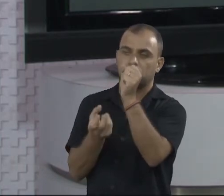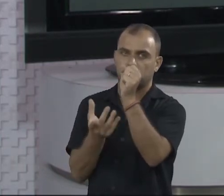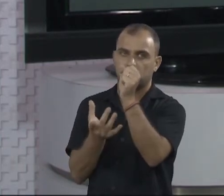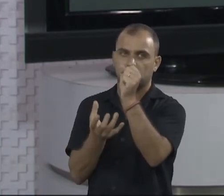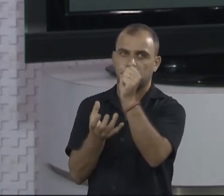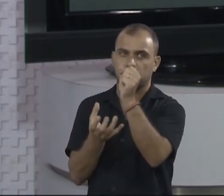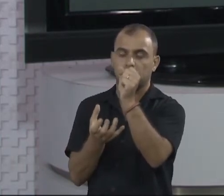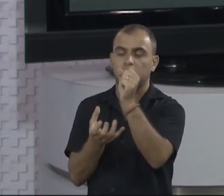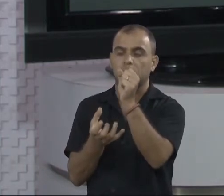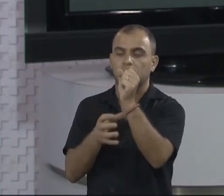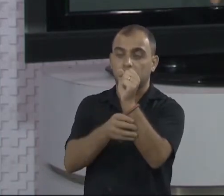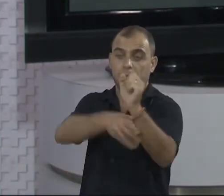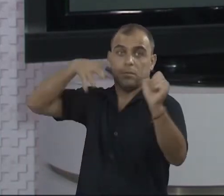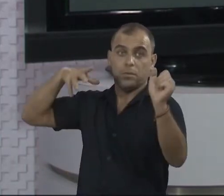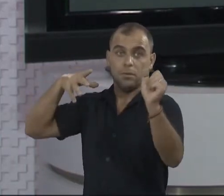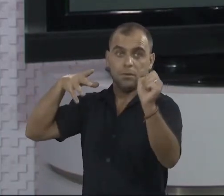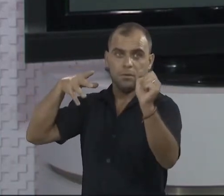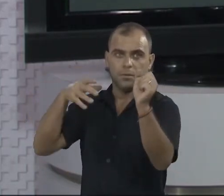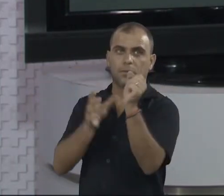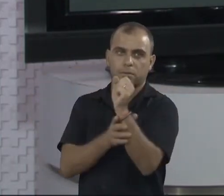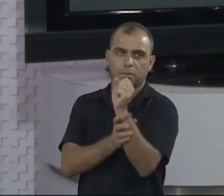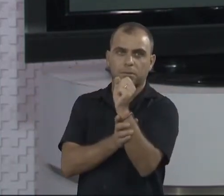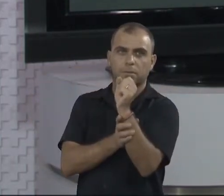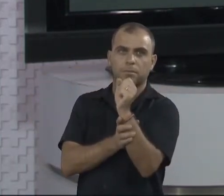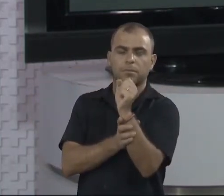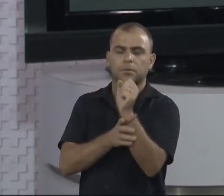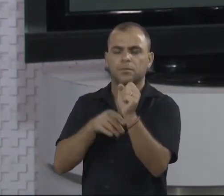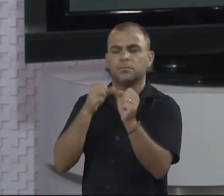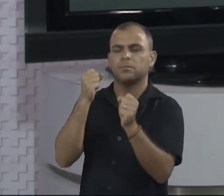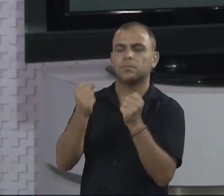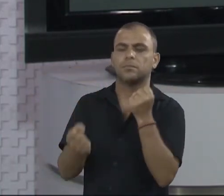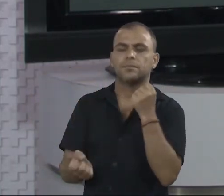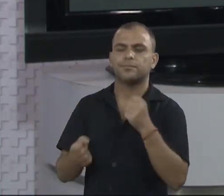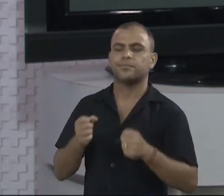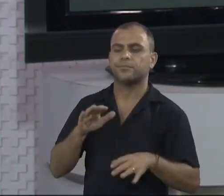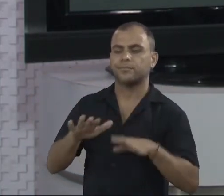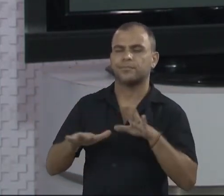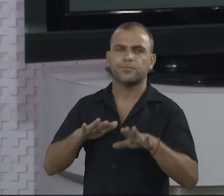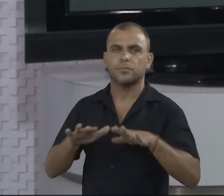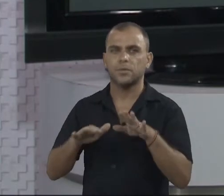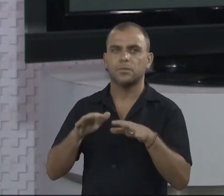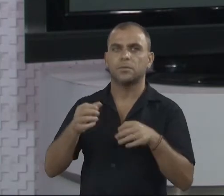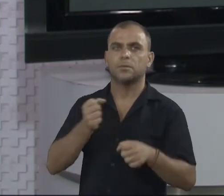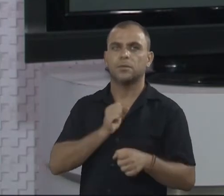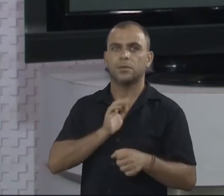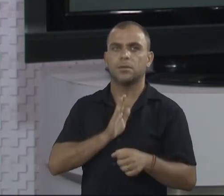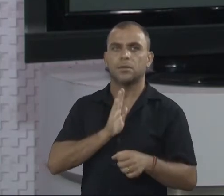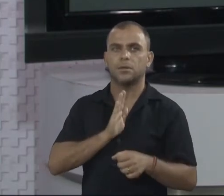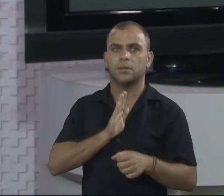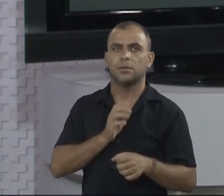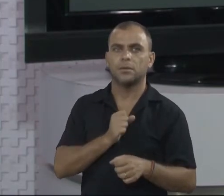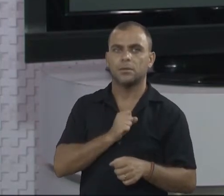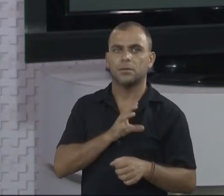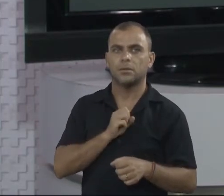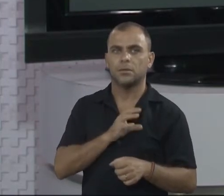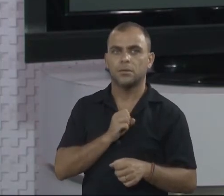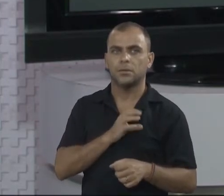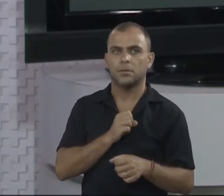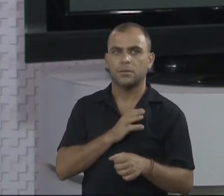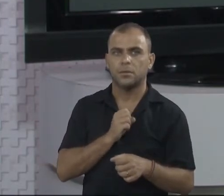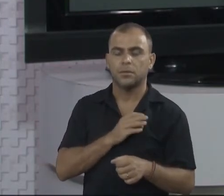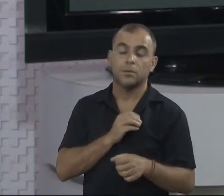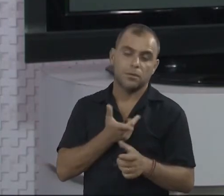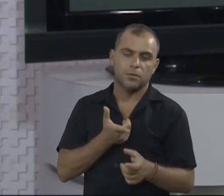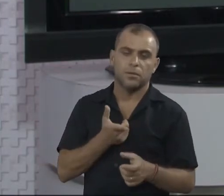um choque. Ou só movimentar o músculo, ou bater o seu coração, né? Que ele faz sozinho, é involuntário,